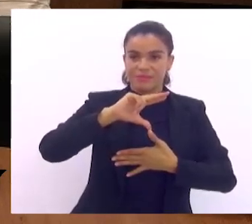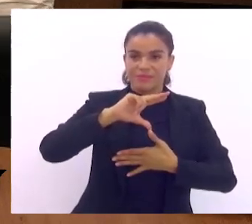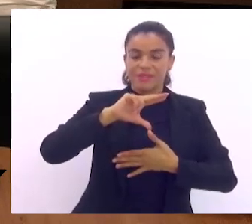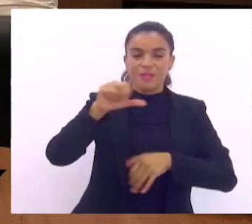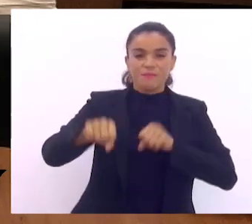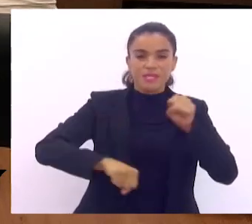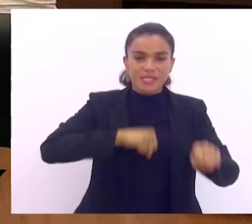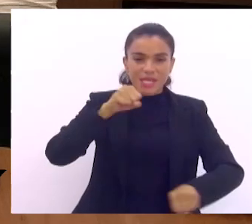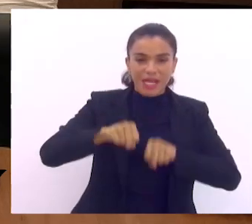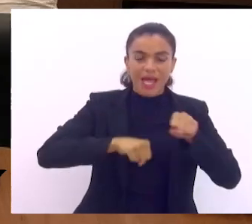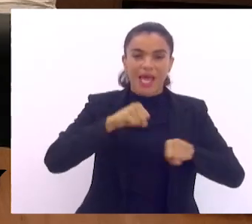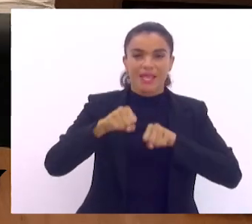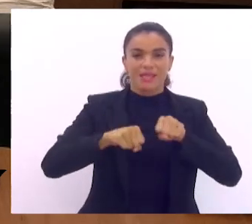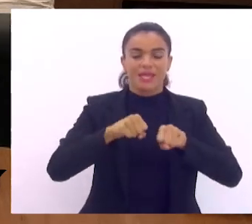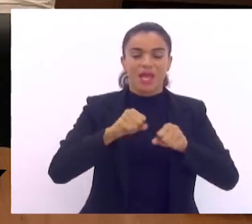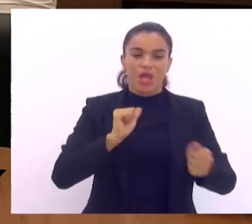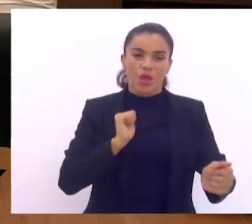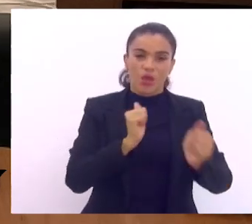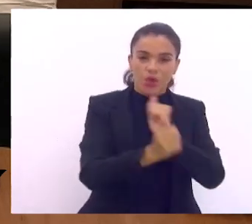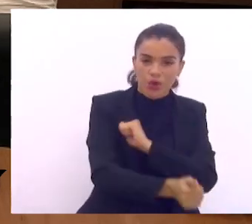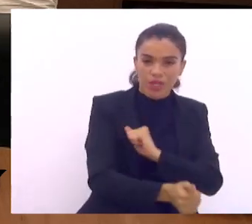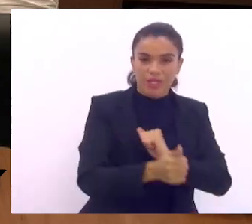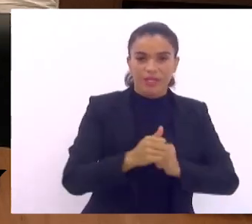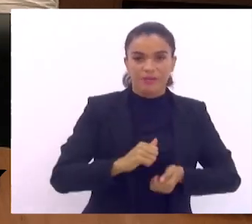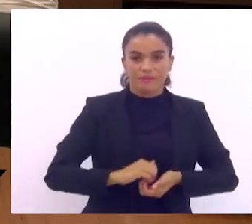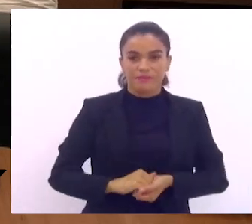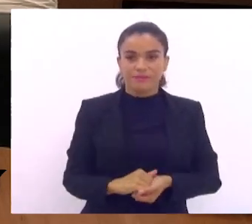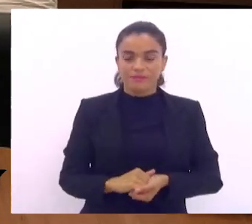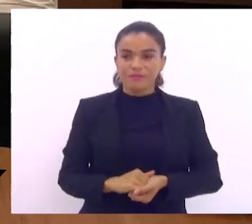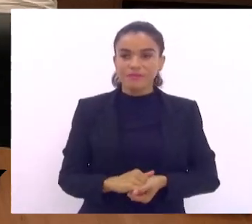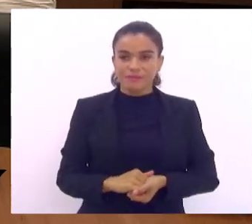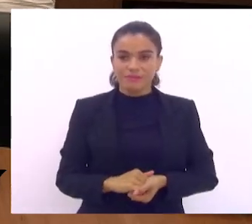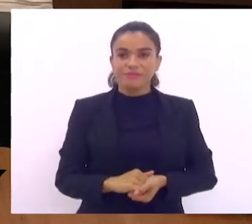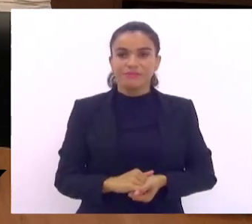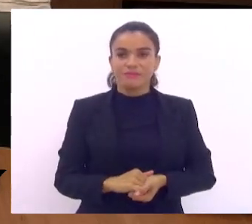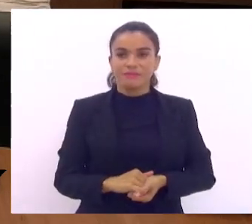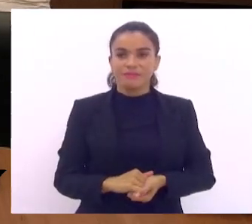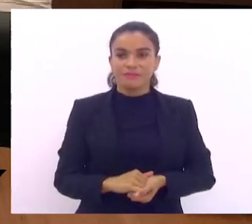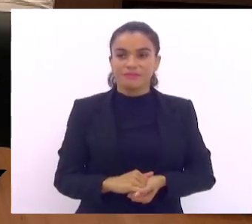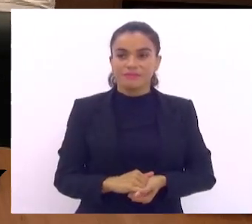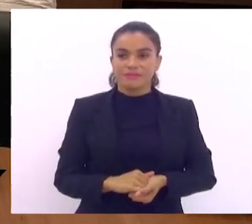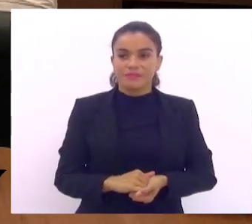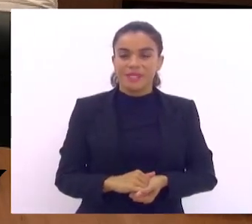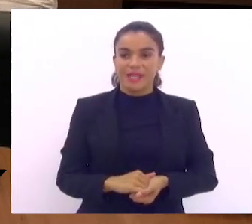Decathlon, membro e vice-presidente da Comissão Consultiva de Célio de Barros.